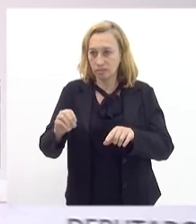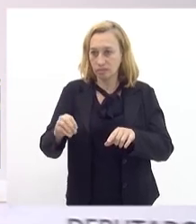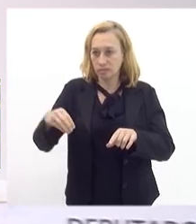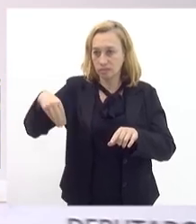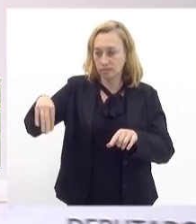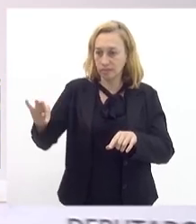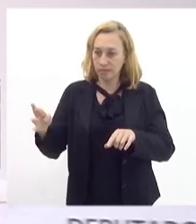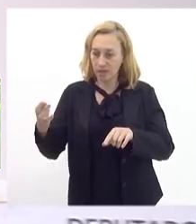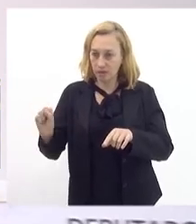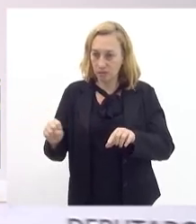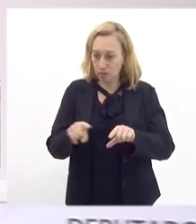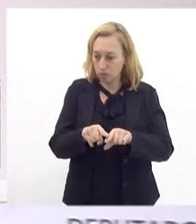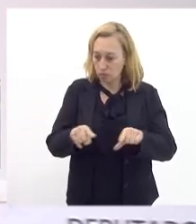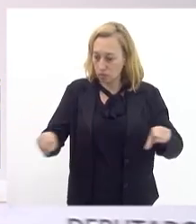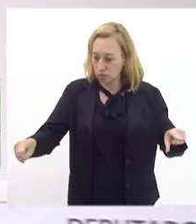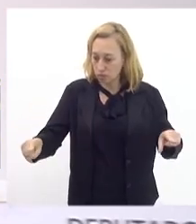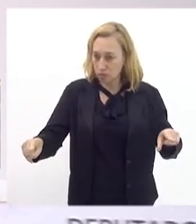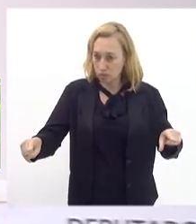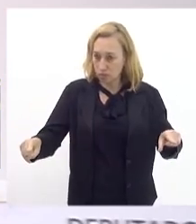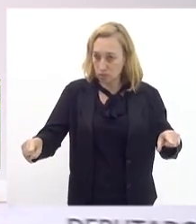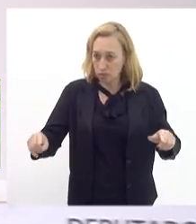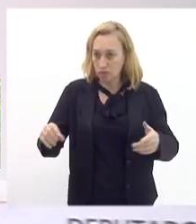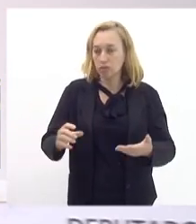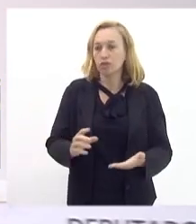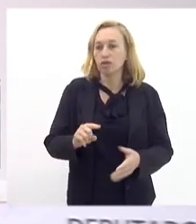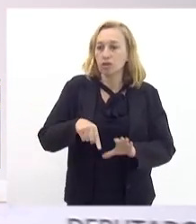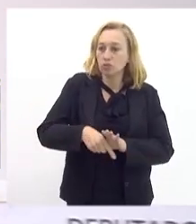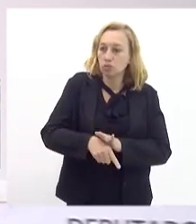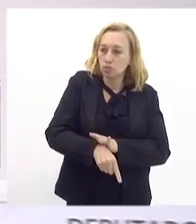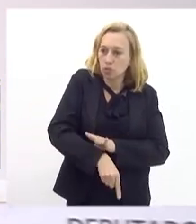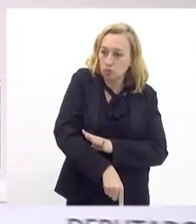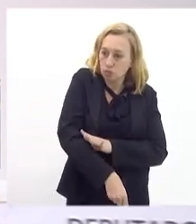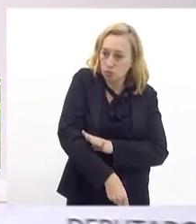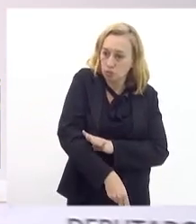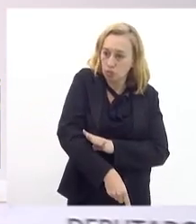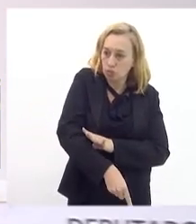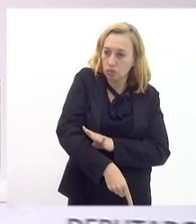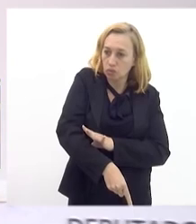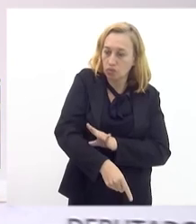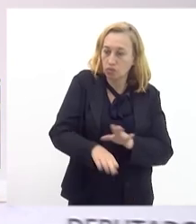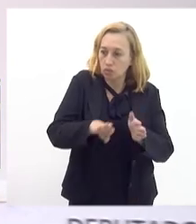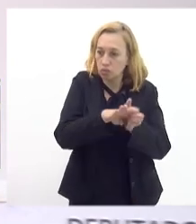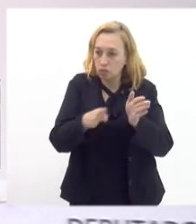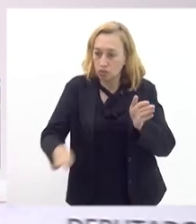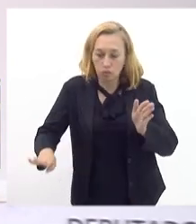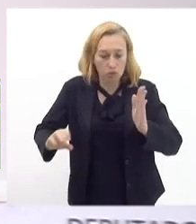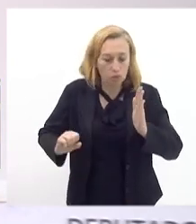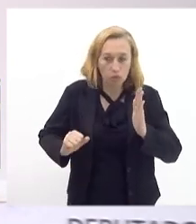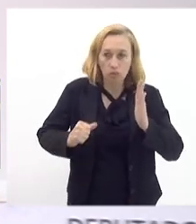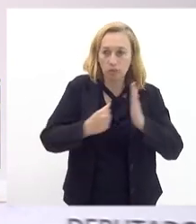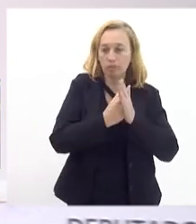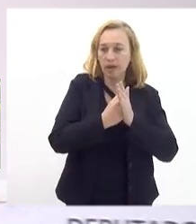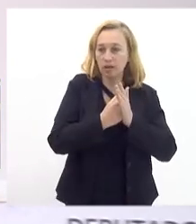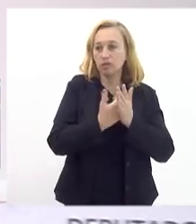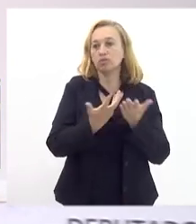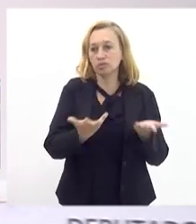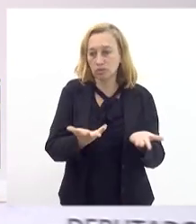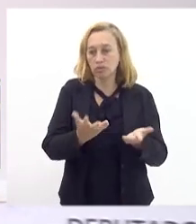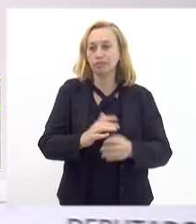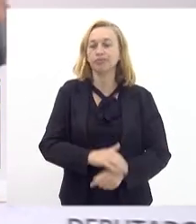que se sustentar no fundo do mar então a um pato vai adiantar o distinto